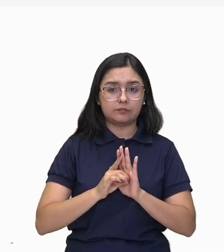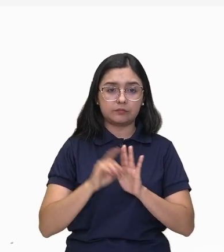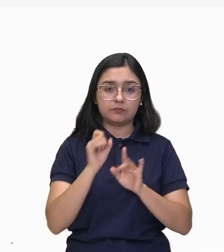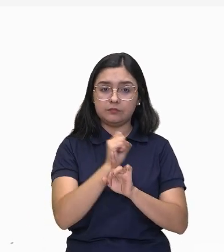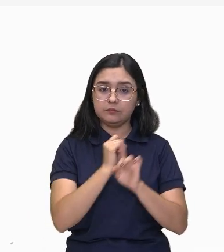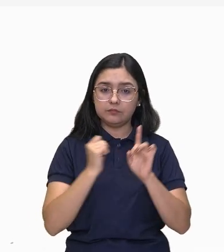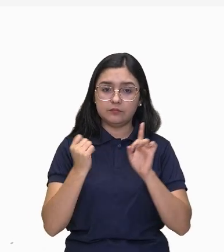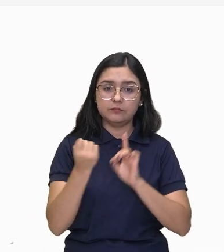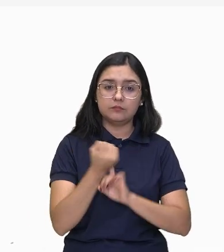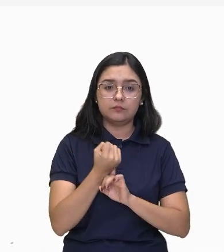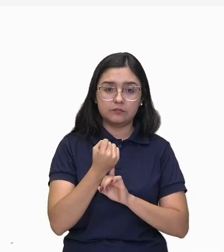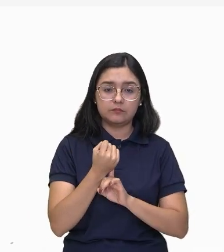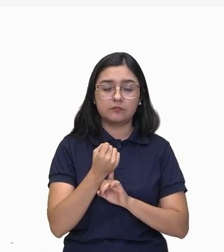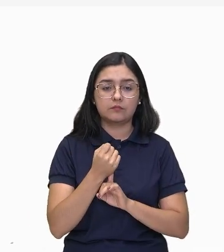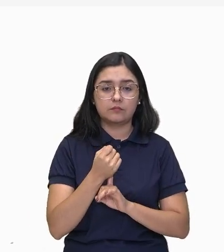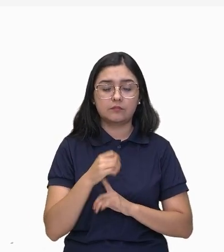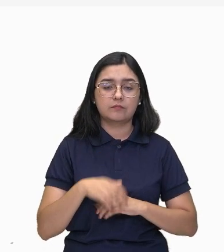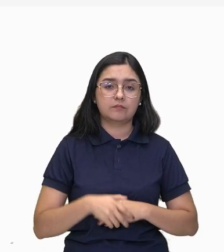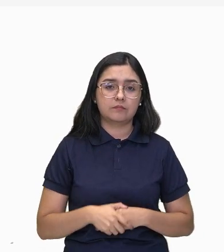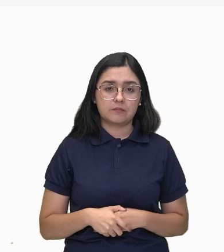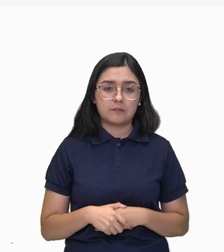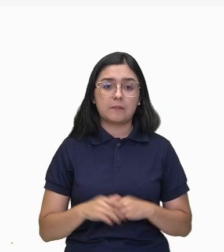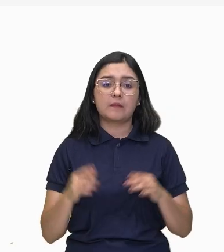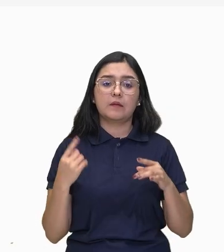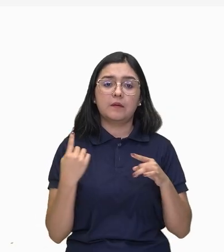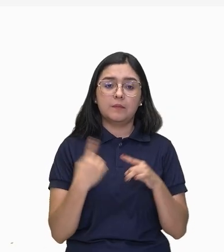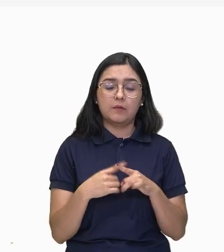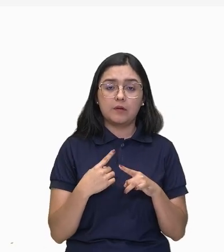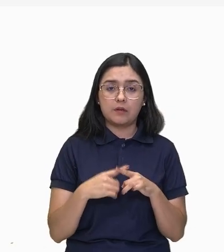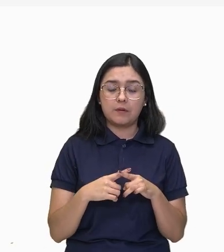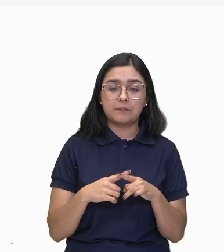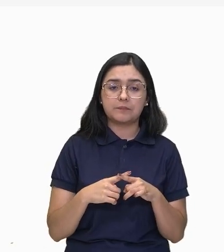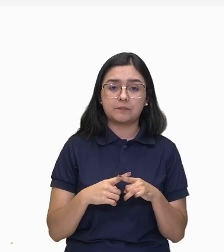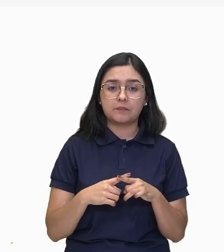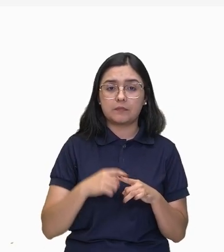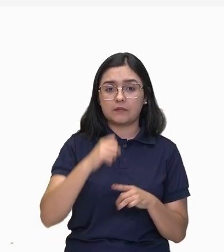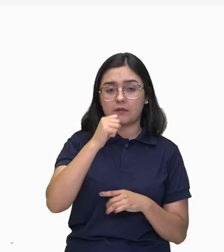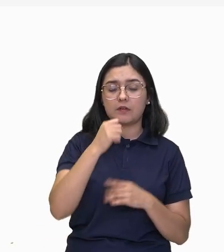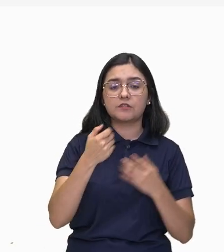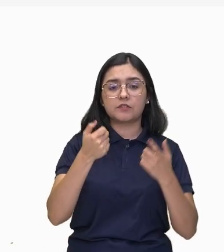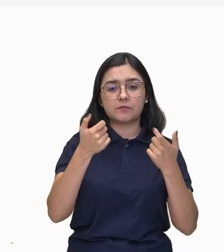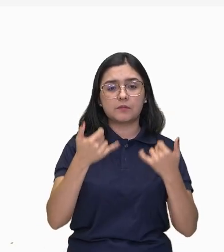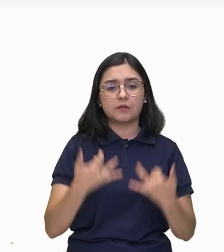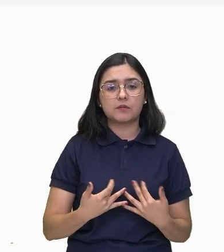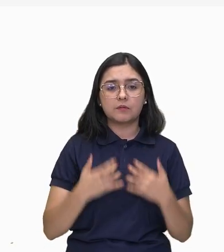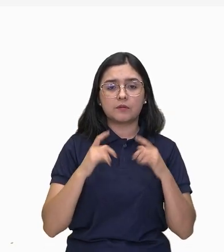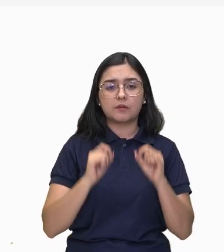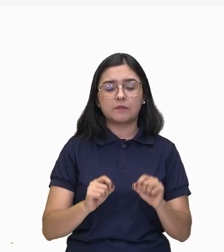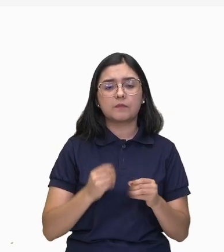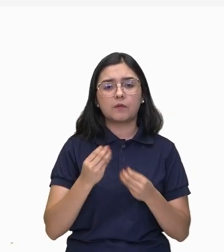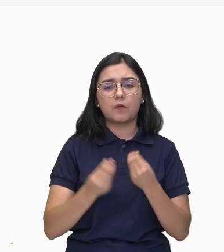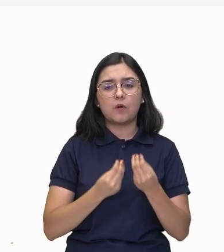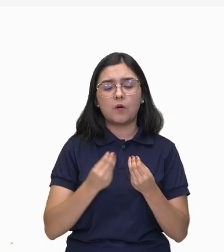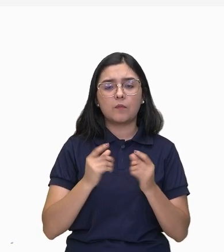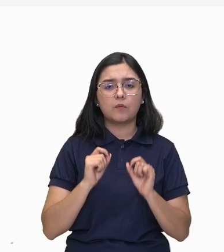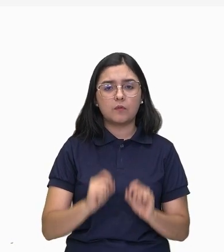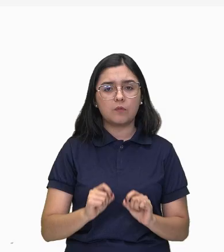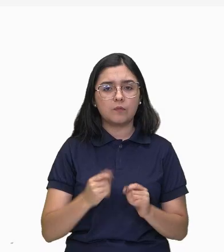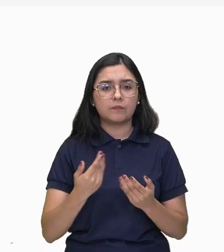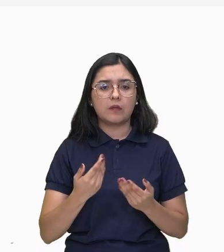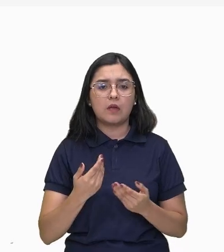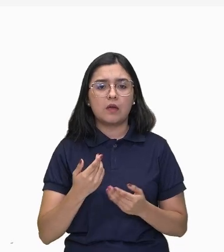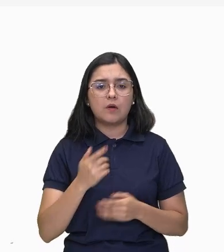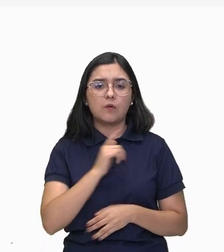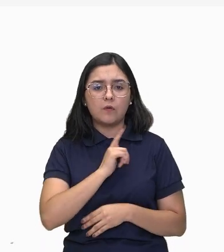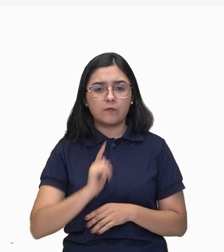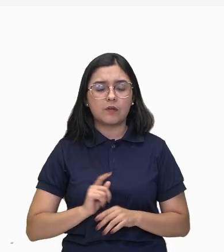sociais. Pois é, né, professor? Até porque uma prefeitura... A gente está falando basicamente aqui de como o poder público ele